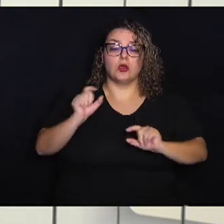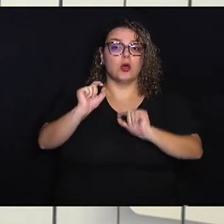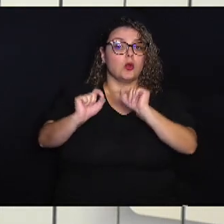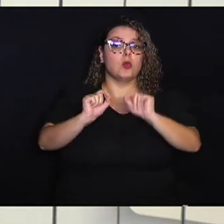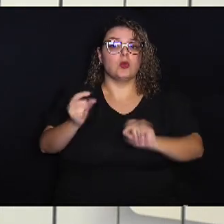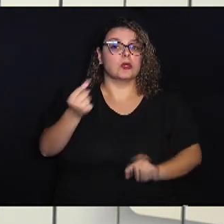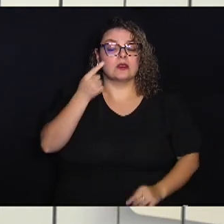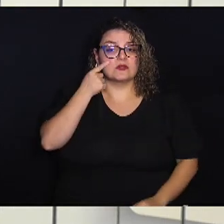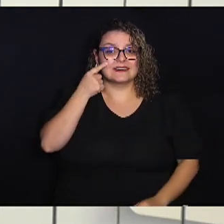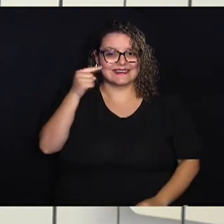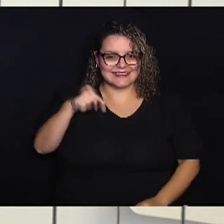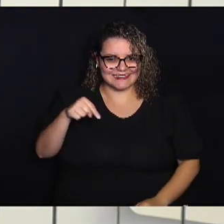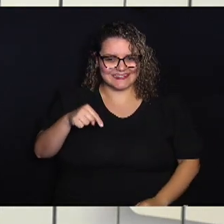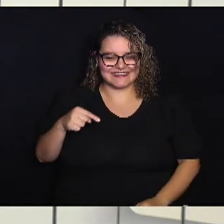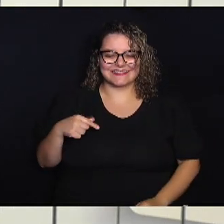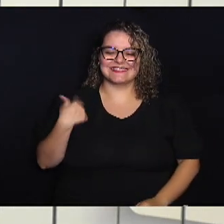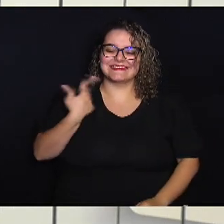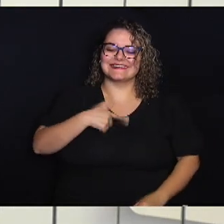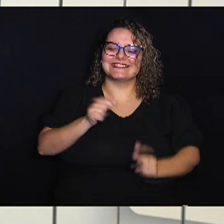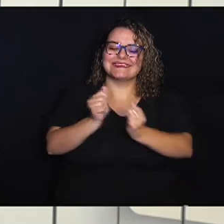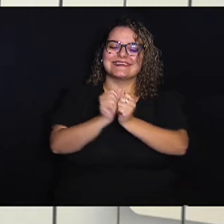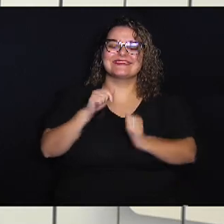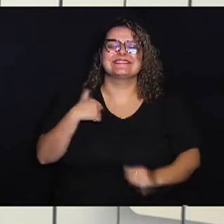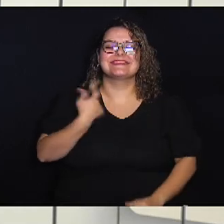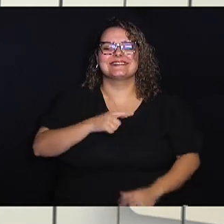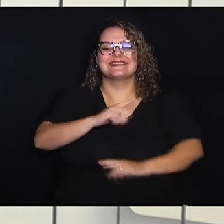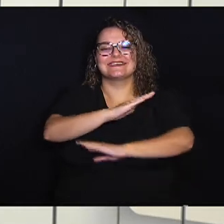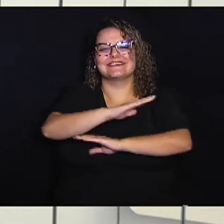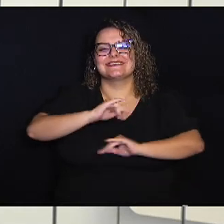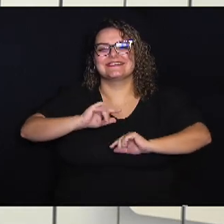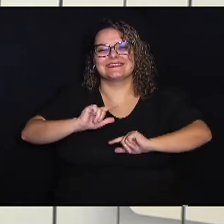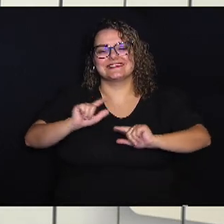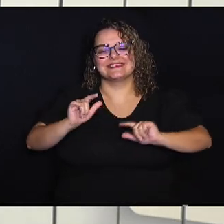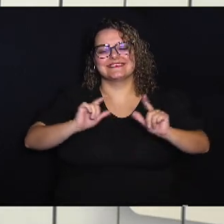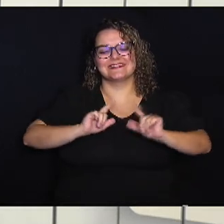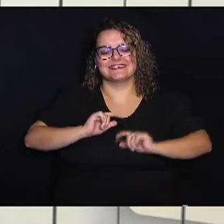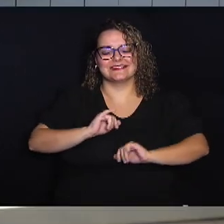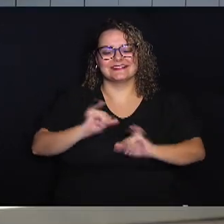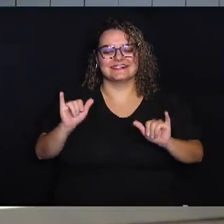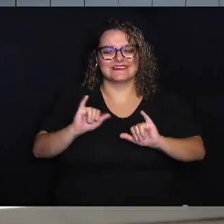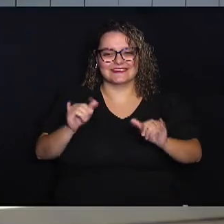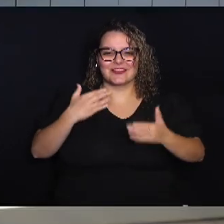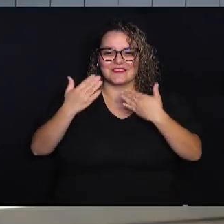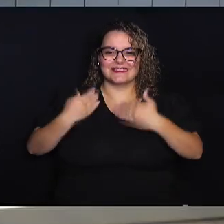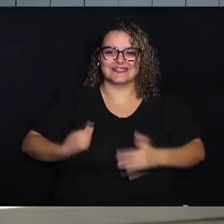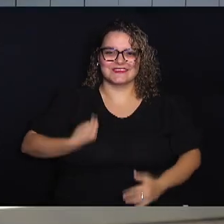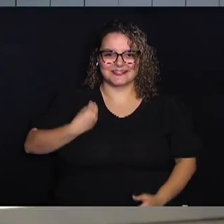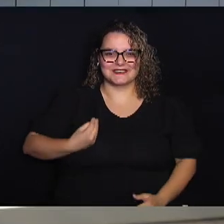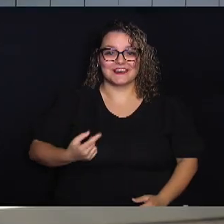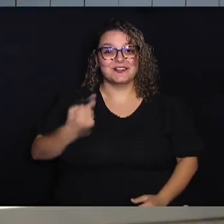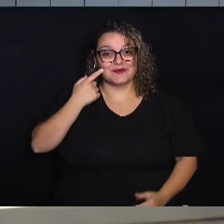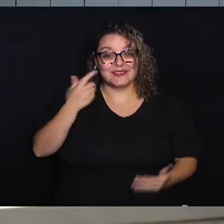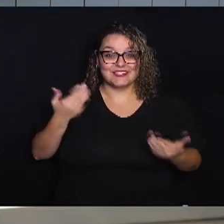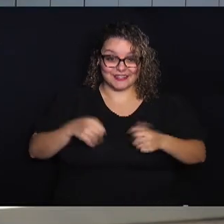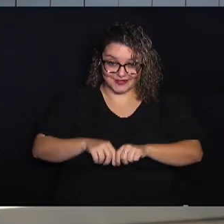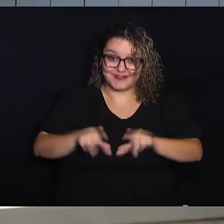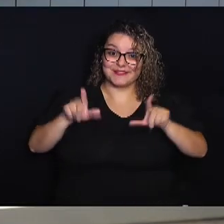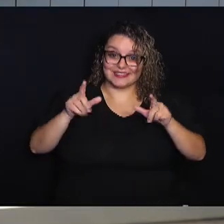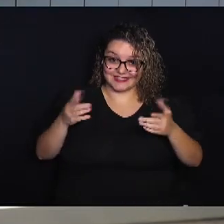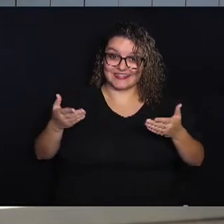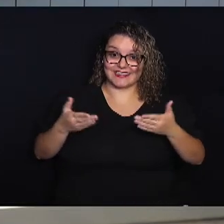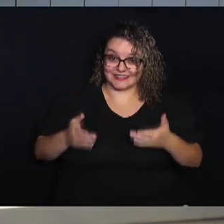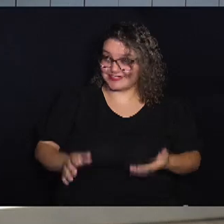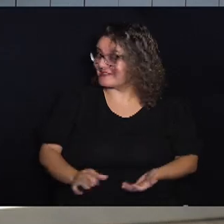construtiva, o que você quer assistir aqui no nosso telejornal, que a gente conversa ao vivo. Confira a partir de agora